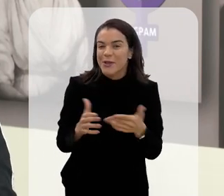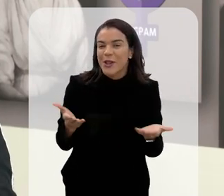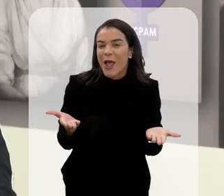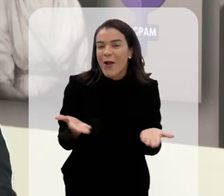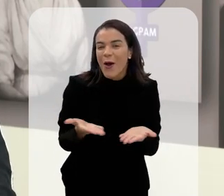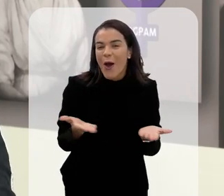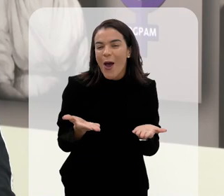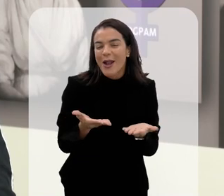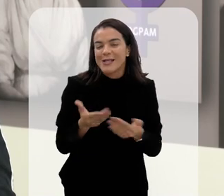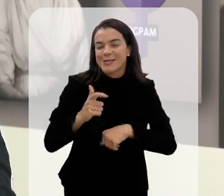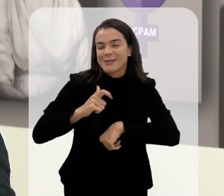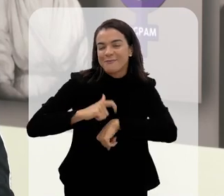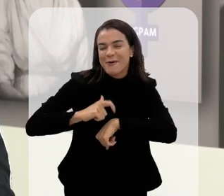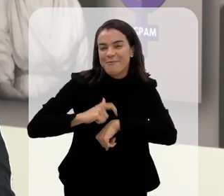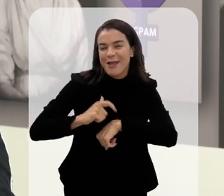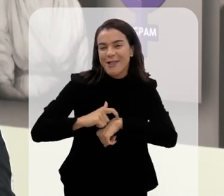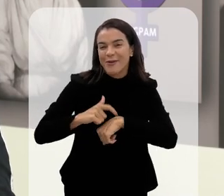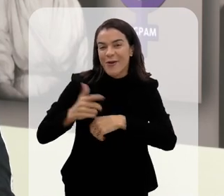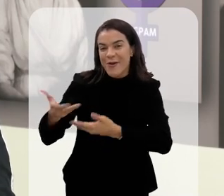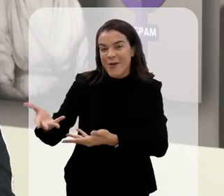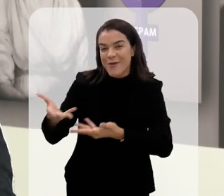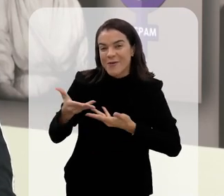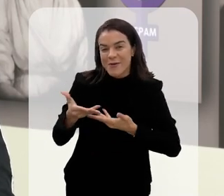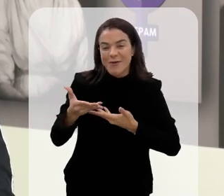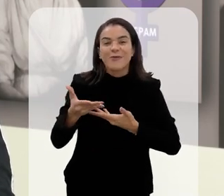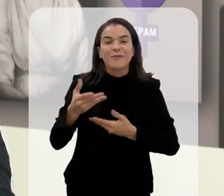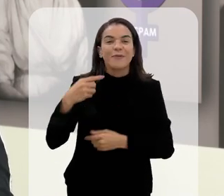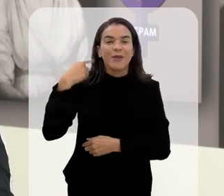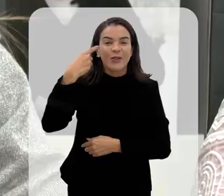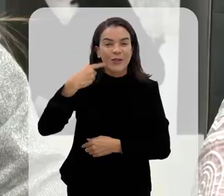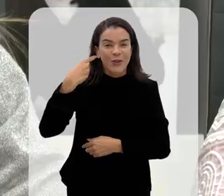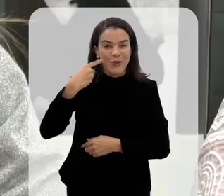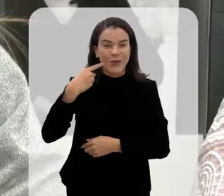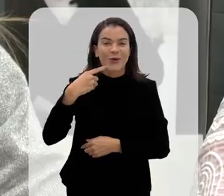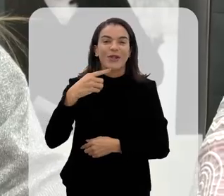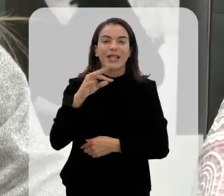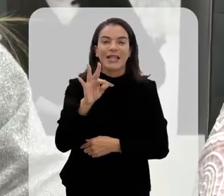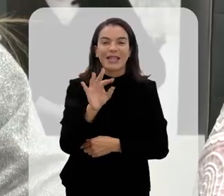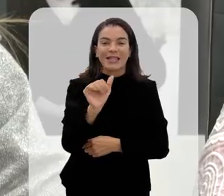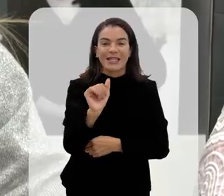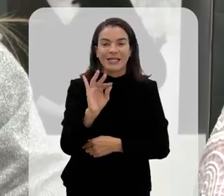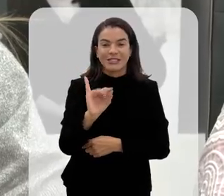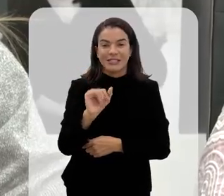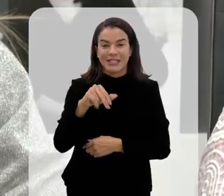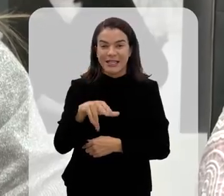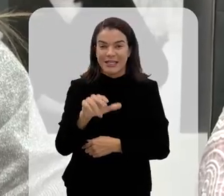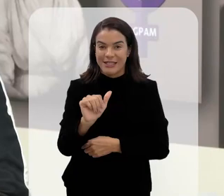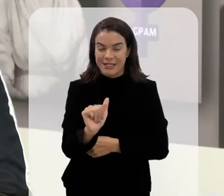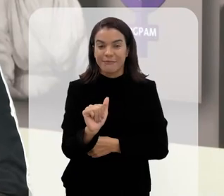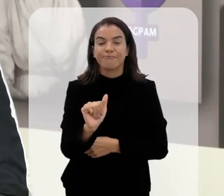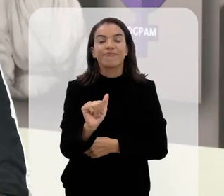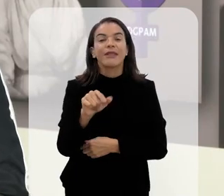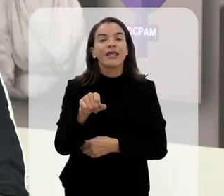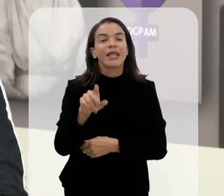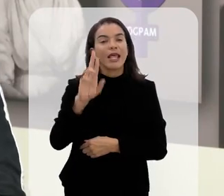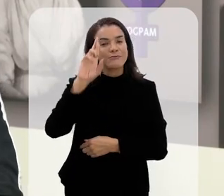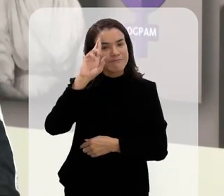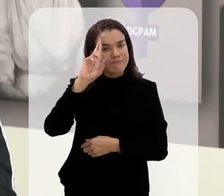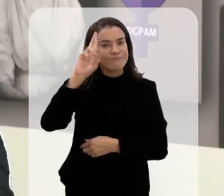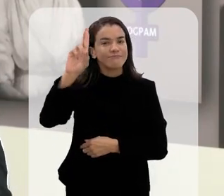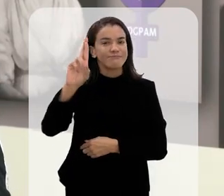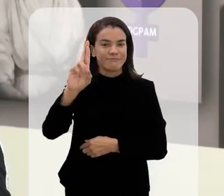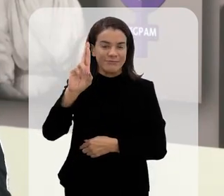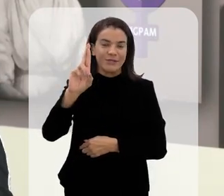nós estamos aqui com a doutora Tatiana Queiroz, que é diretora do Departamento Geral de